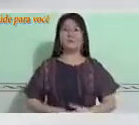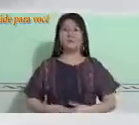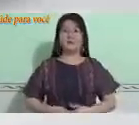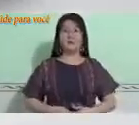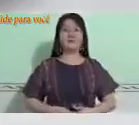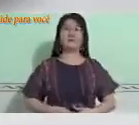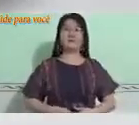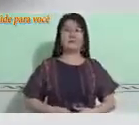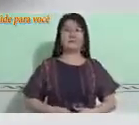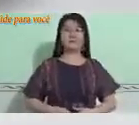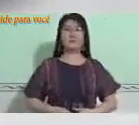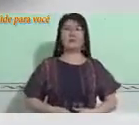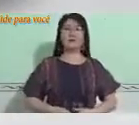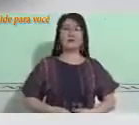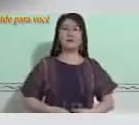capilar.